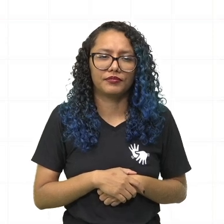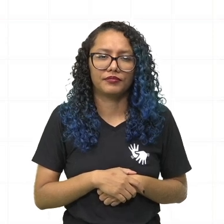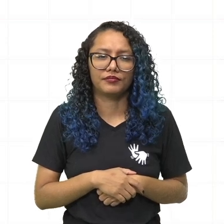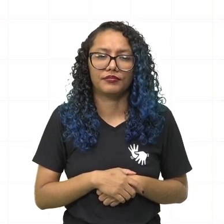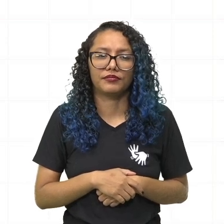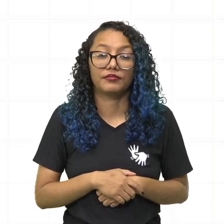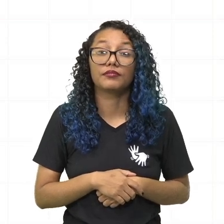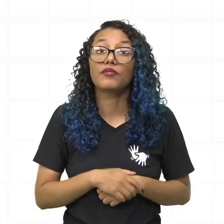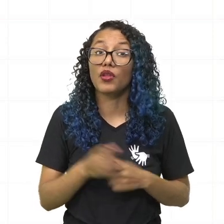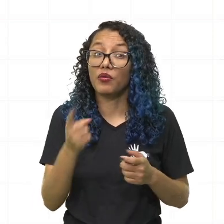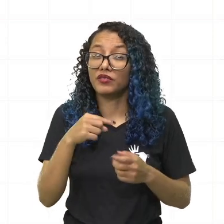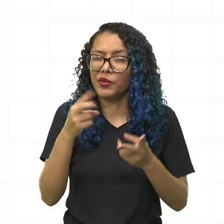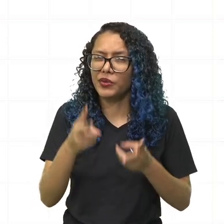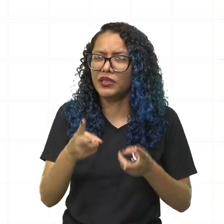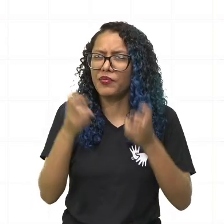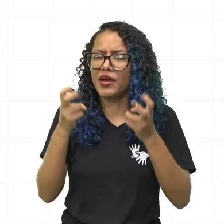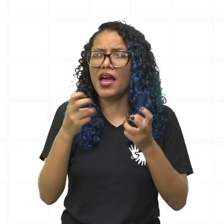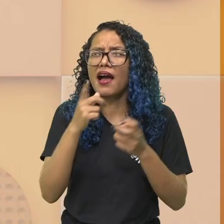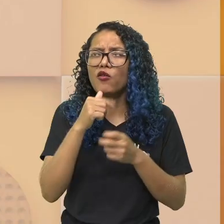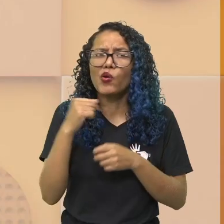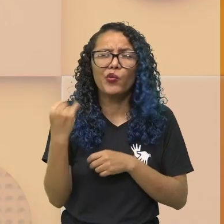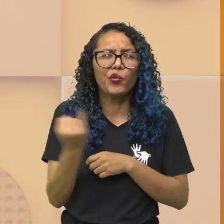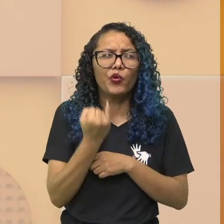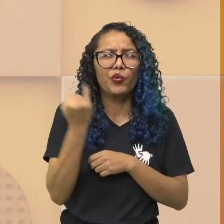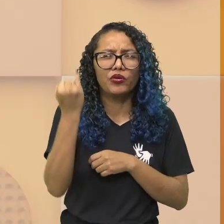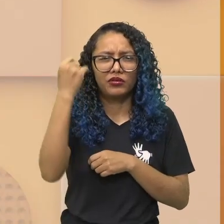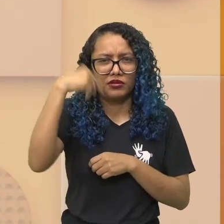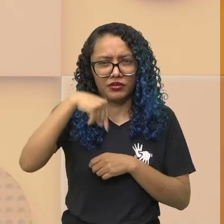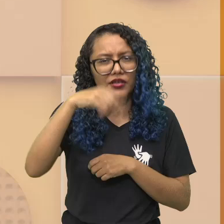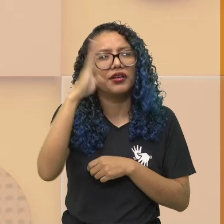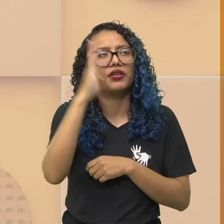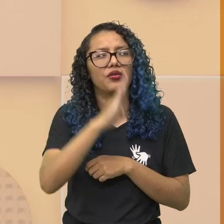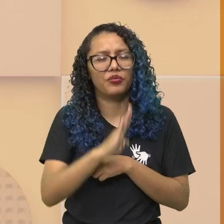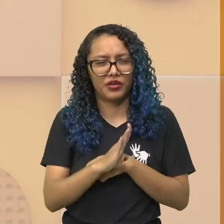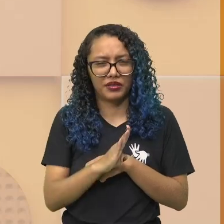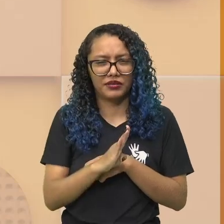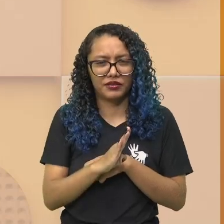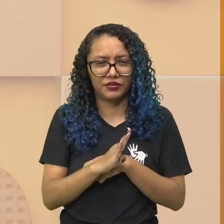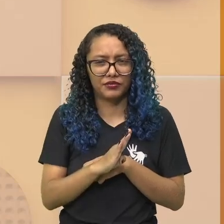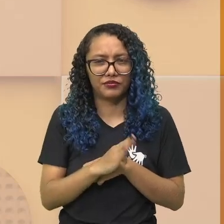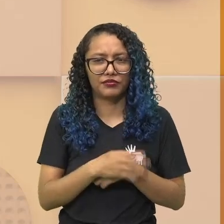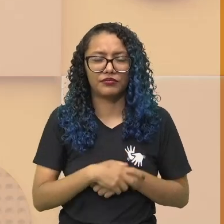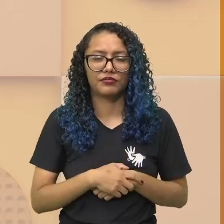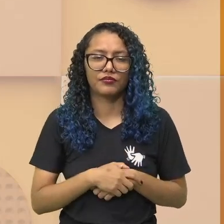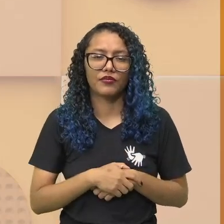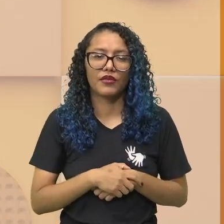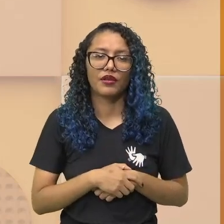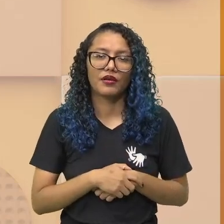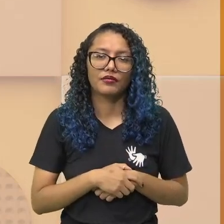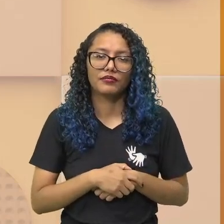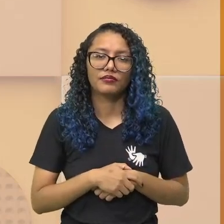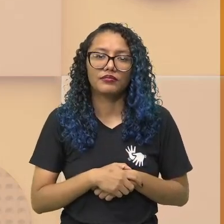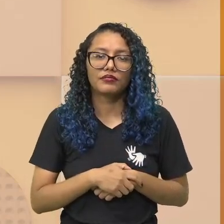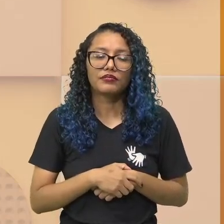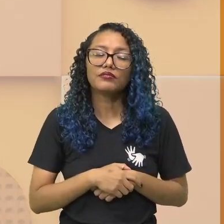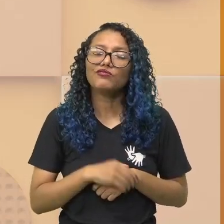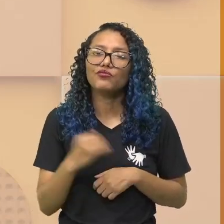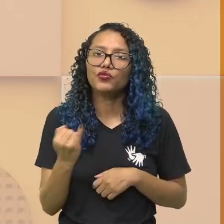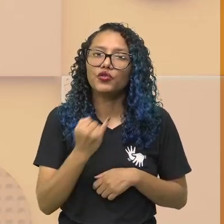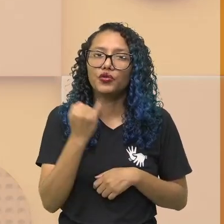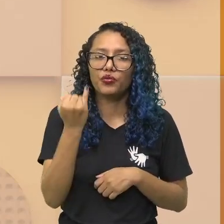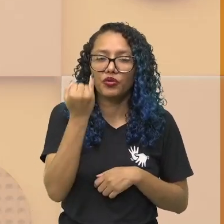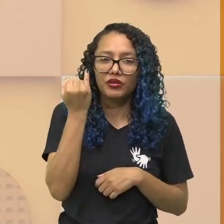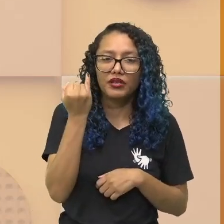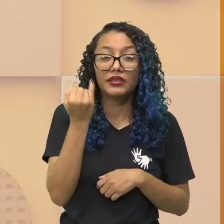tão importante para o território brasileiro, né, que ela é, assim, fundamental para a geração de energia em relação a